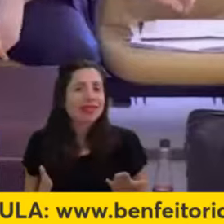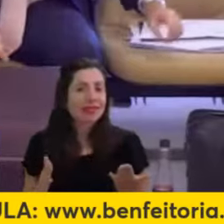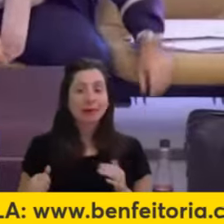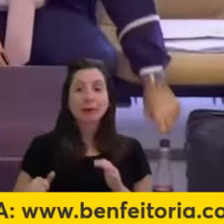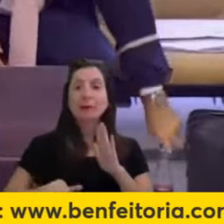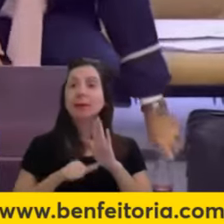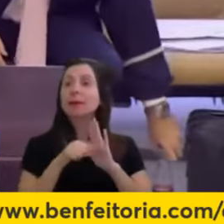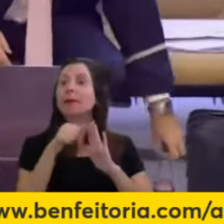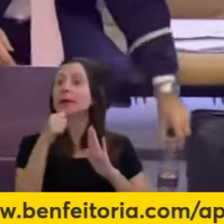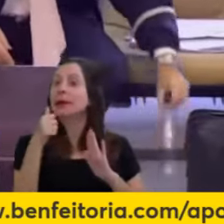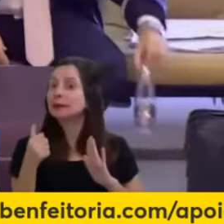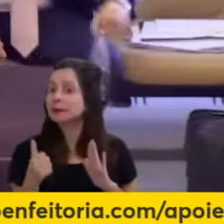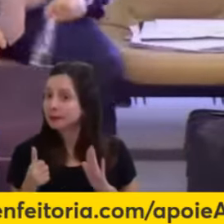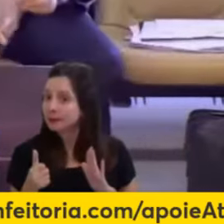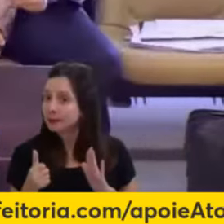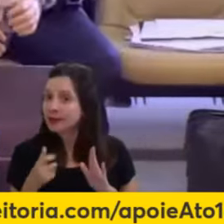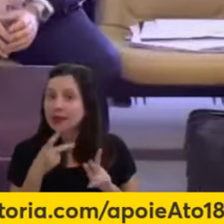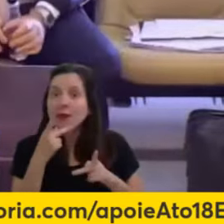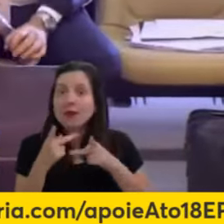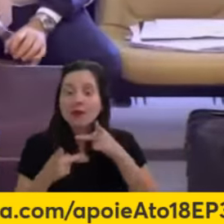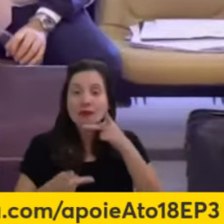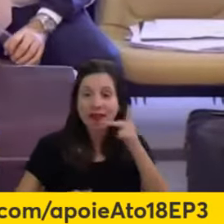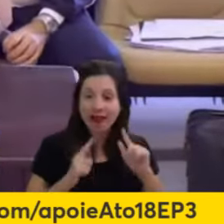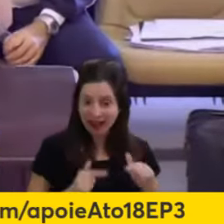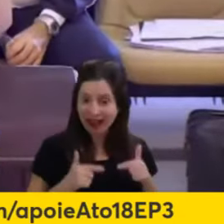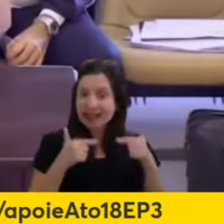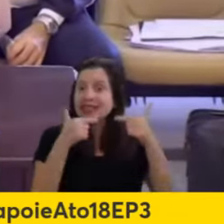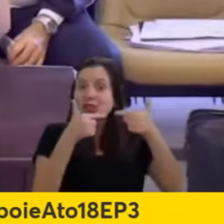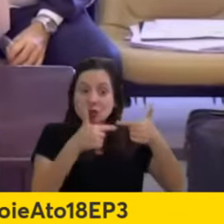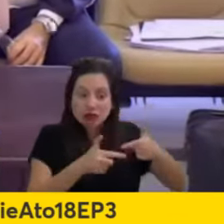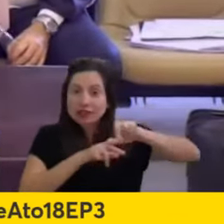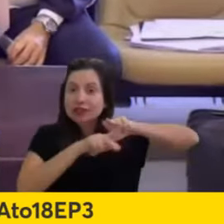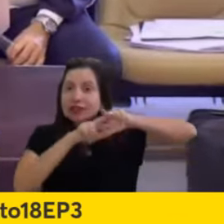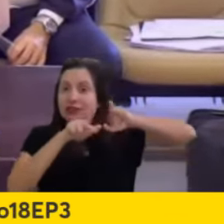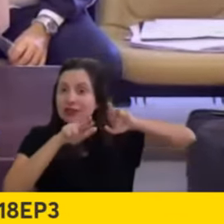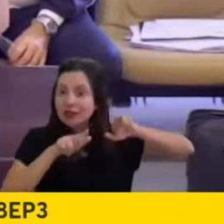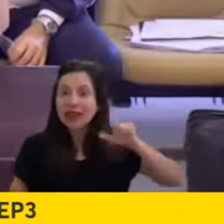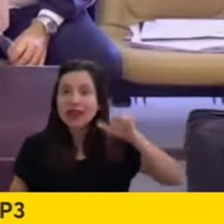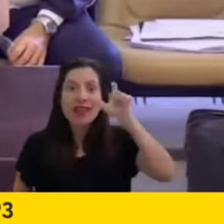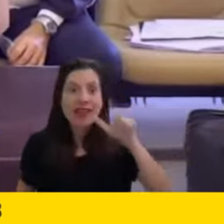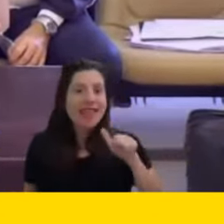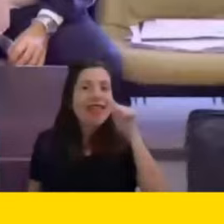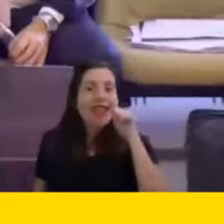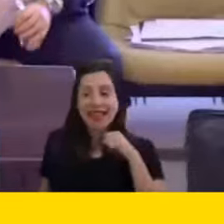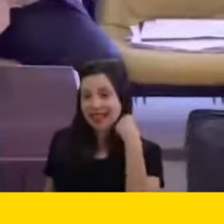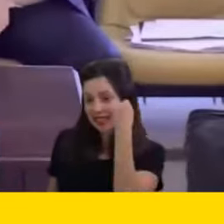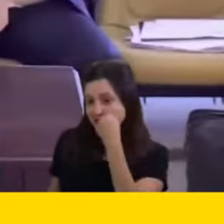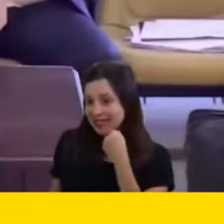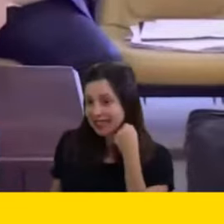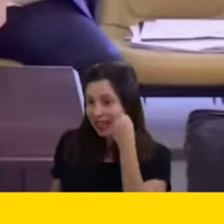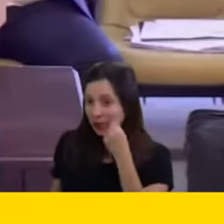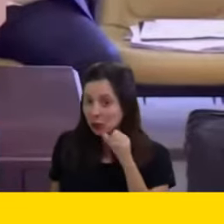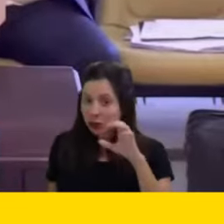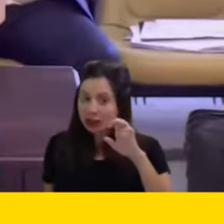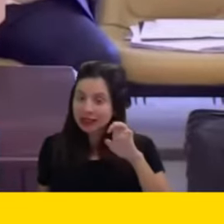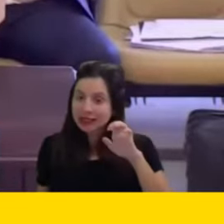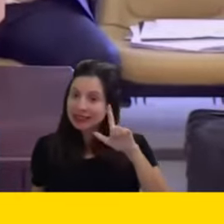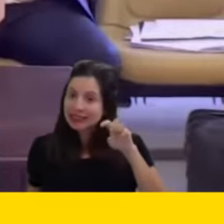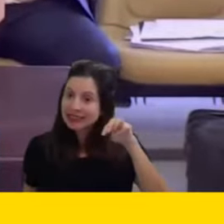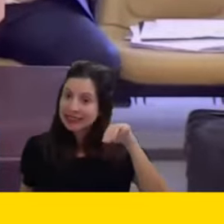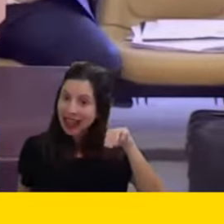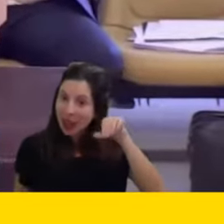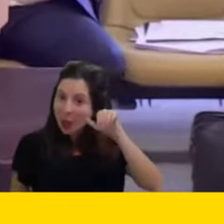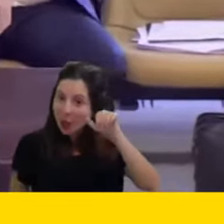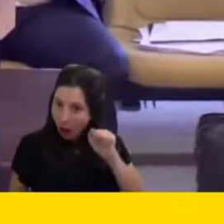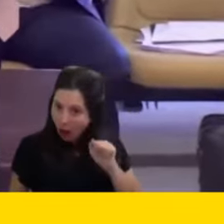nós estamos tratando até mesmo de ações diversas lá no caso da Senadora Selma ruda tratava-se de um caixa dois tipicamente